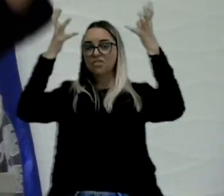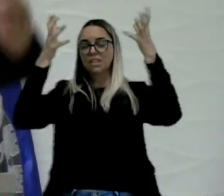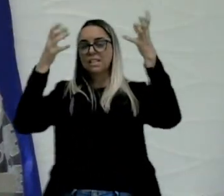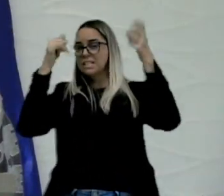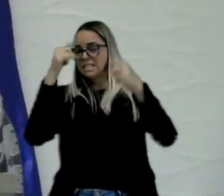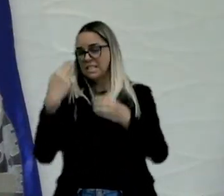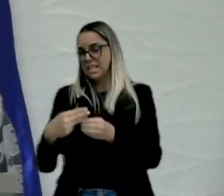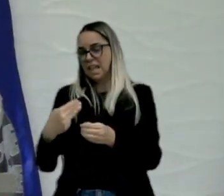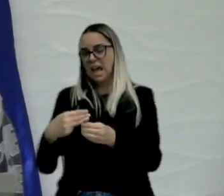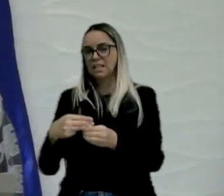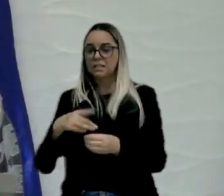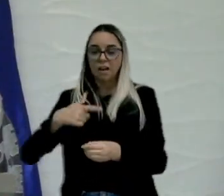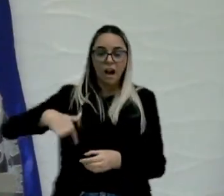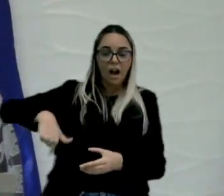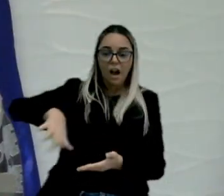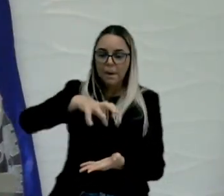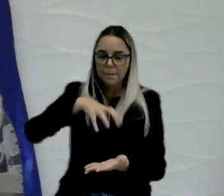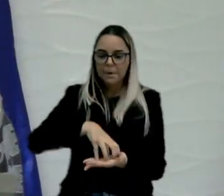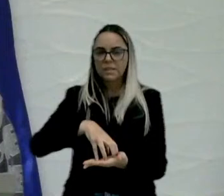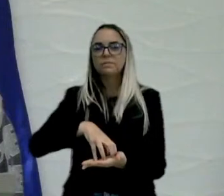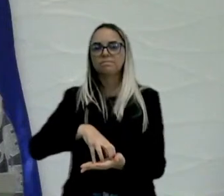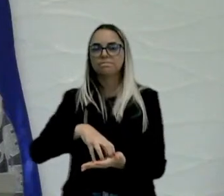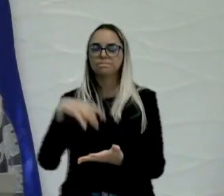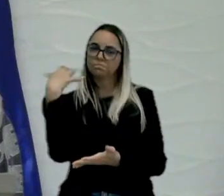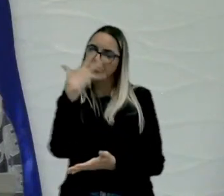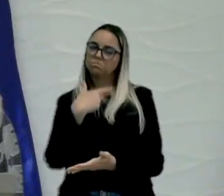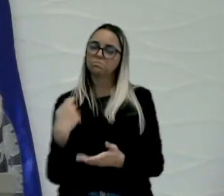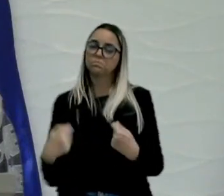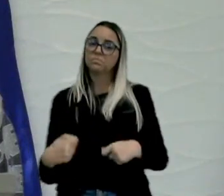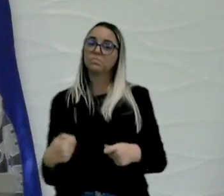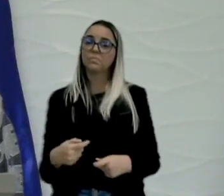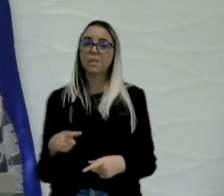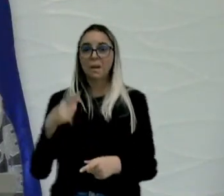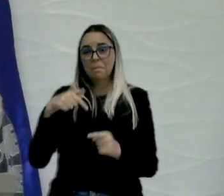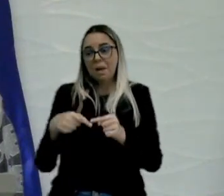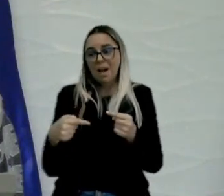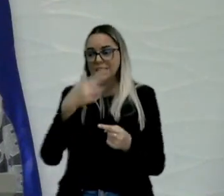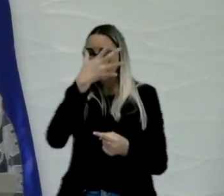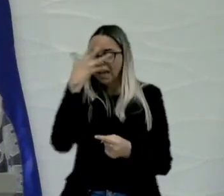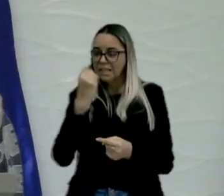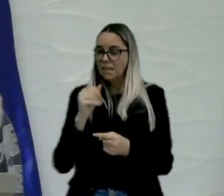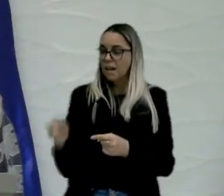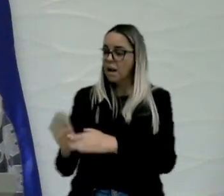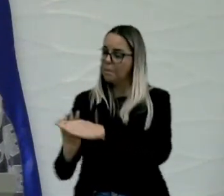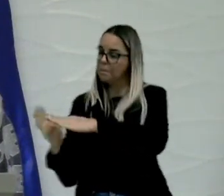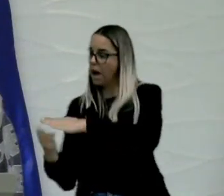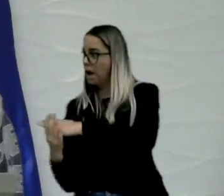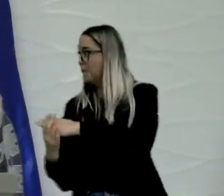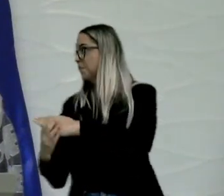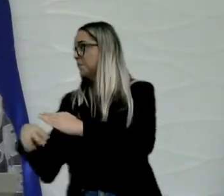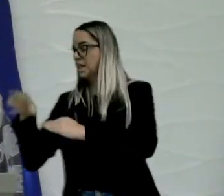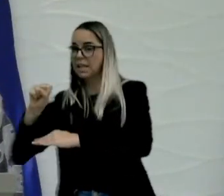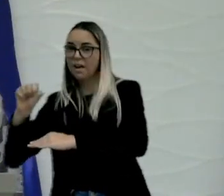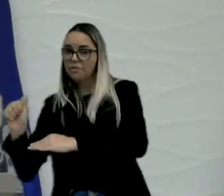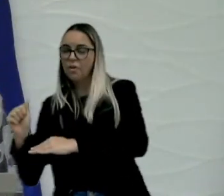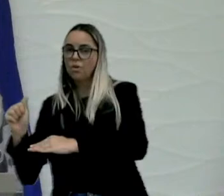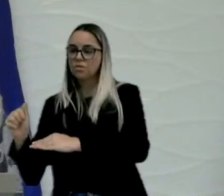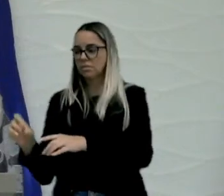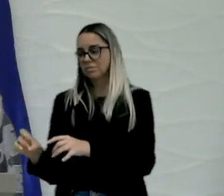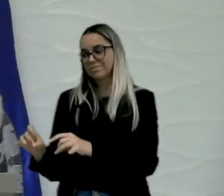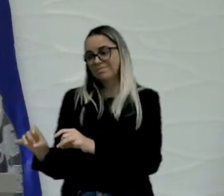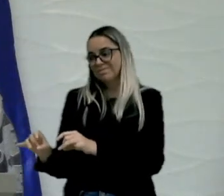pessoas limpando o centro esquece dos bairros do Santo Afonso esquece do esquece do odet